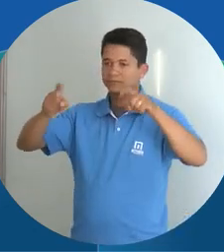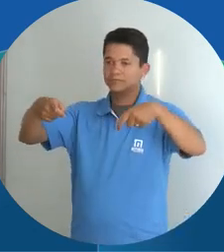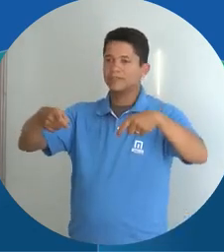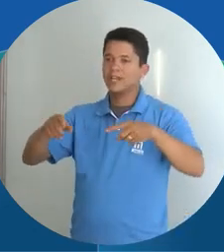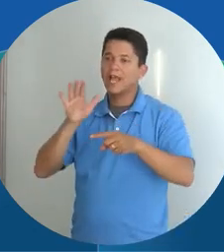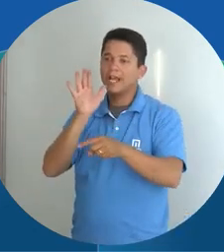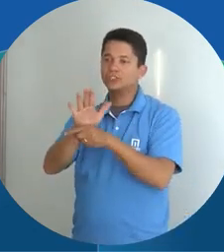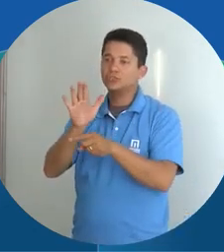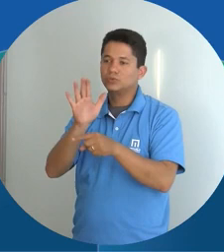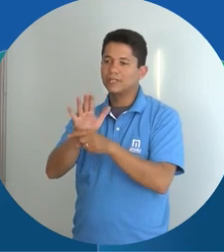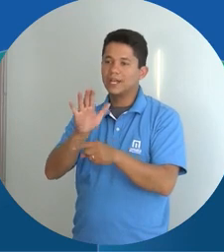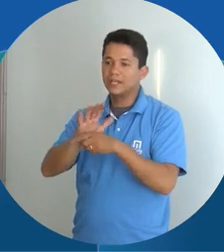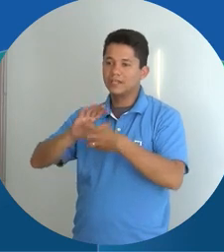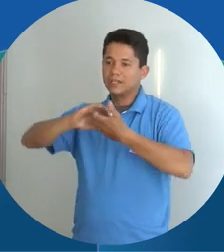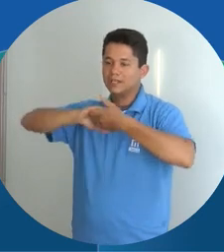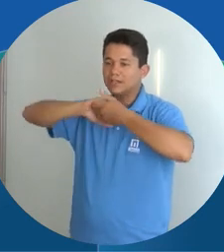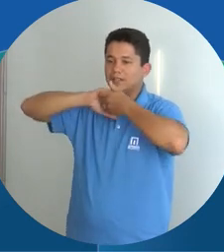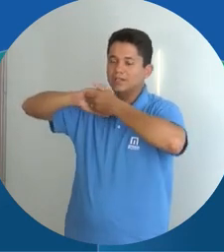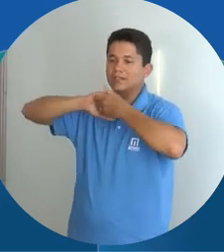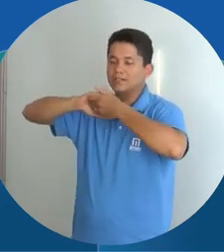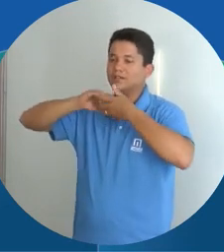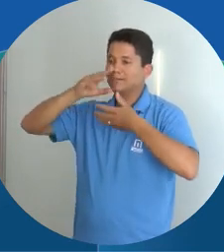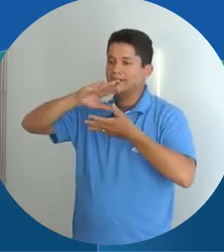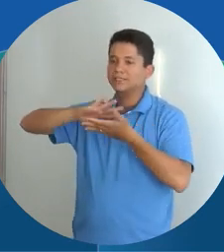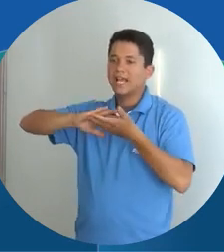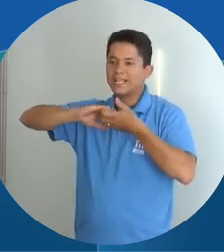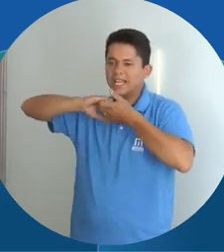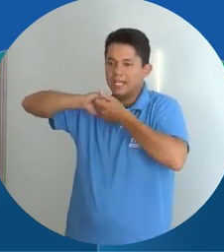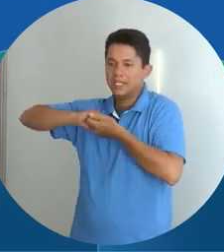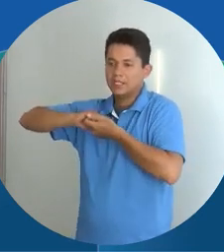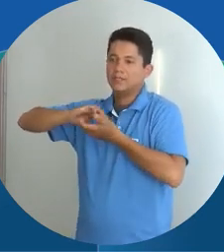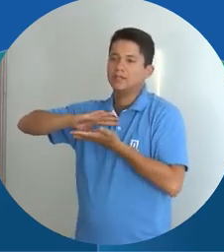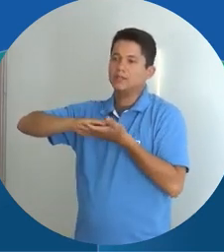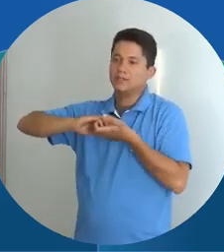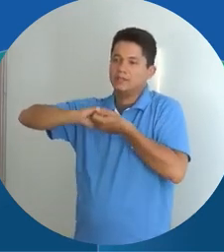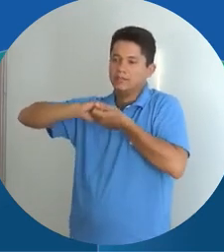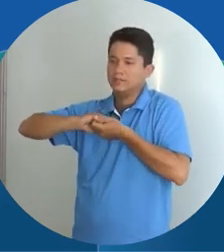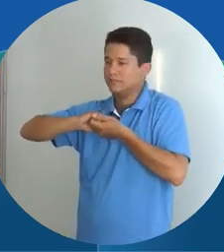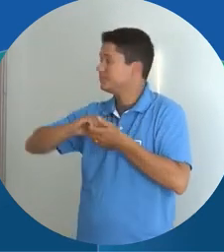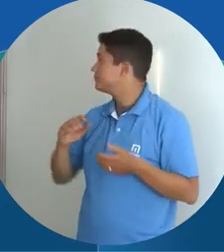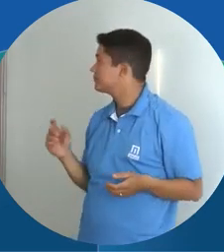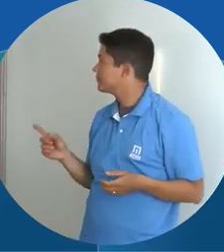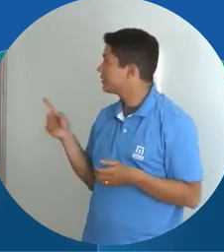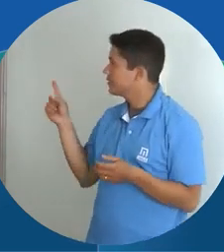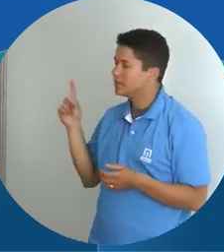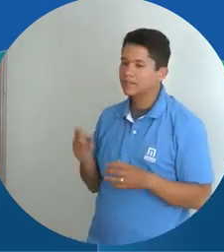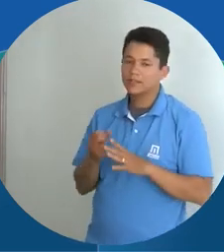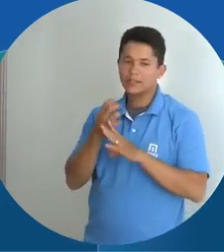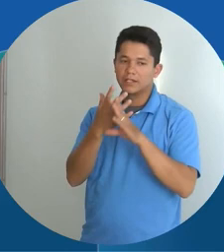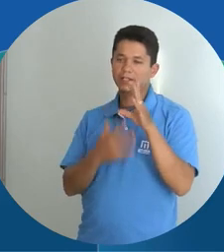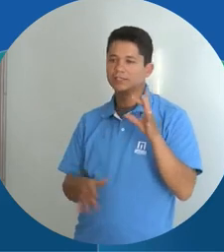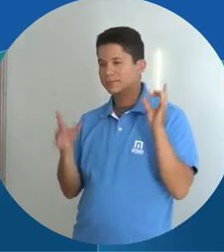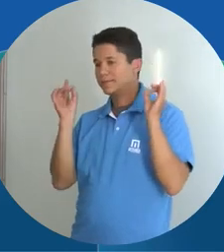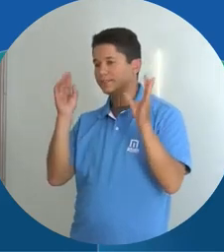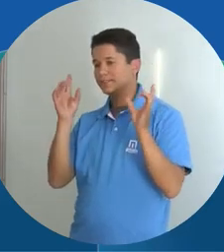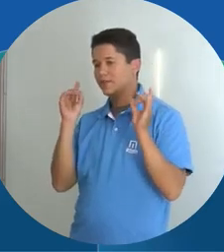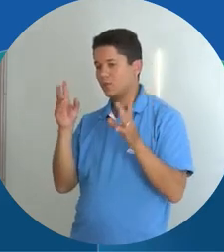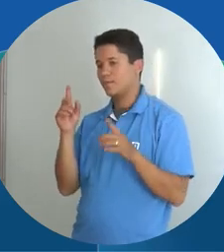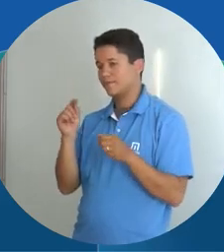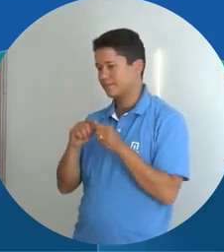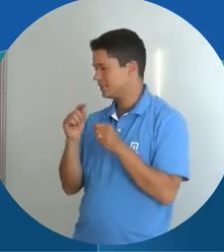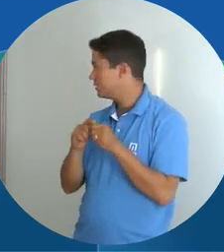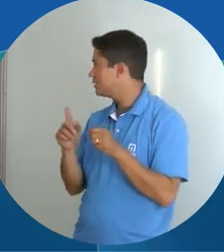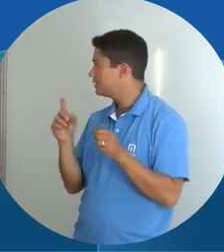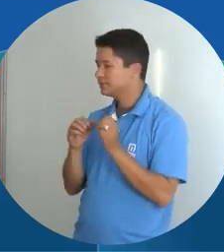bloco velho com o novo. Aí tem toda uma característica especial para materializar esse reforço.